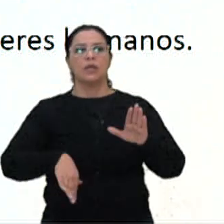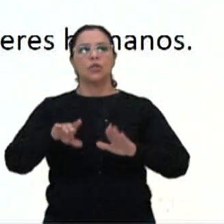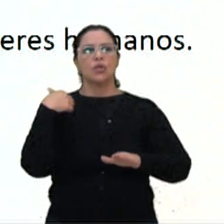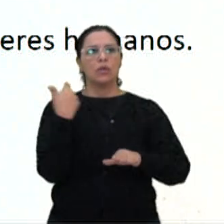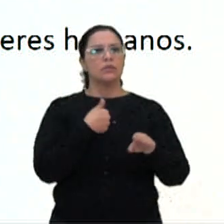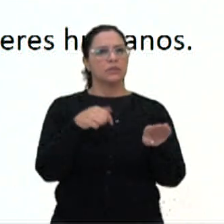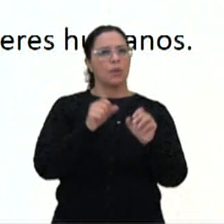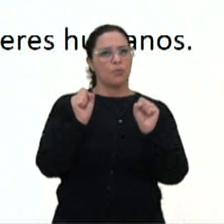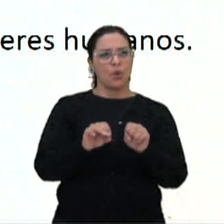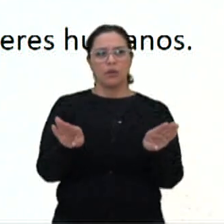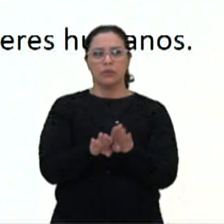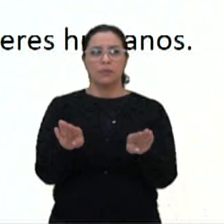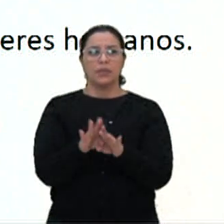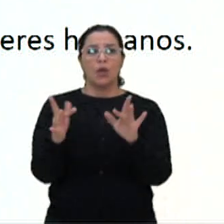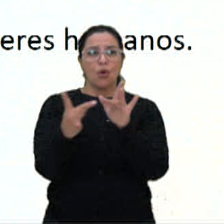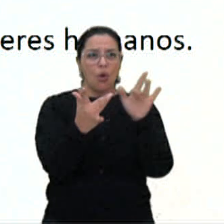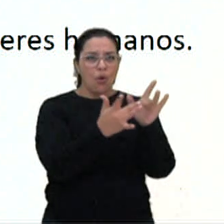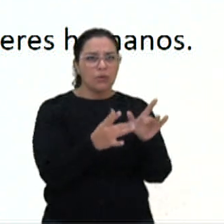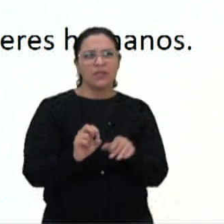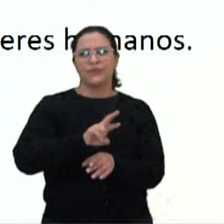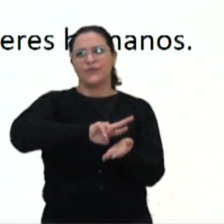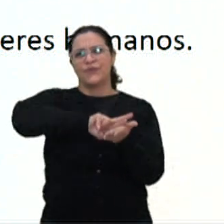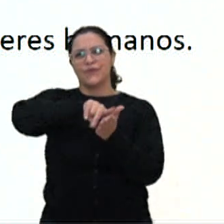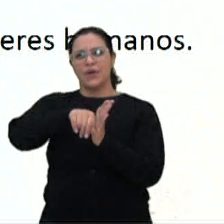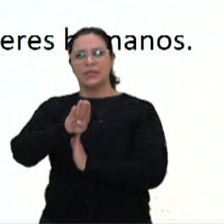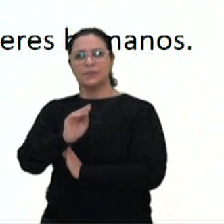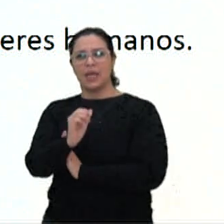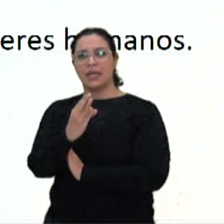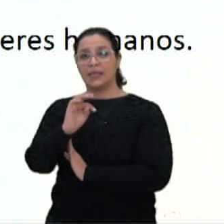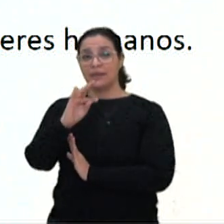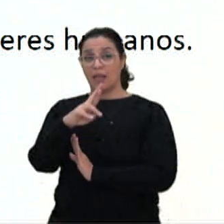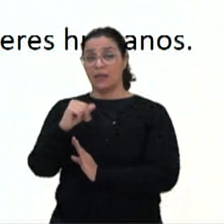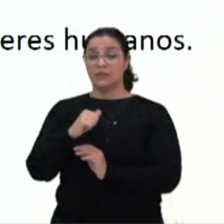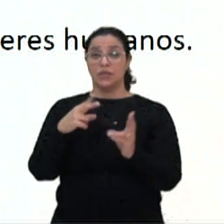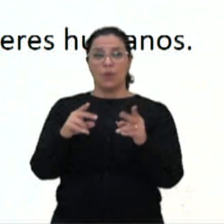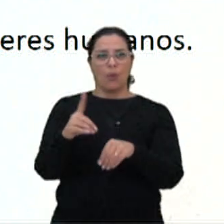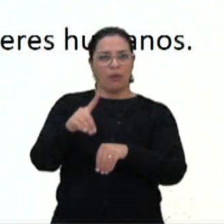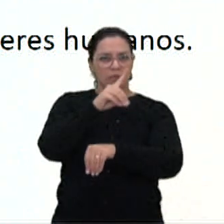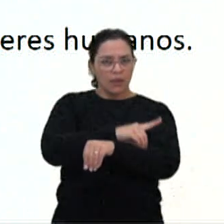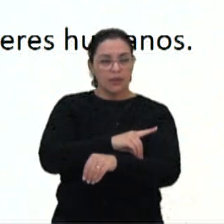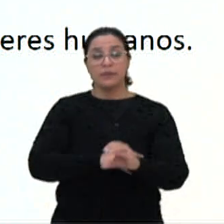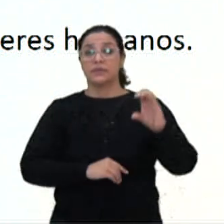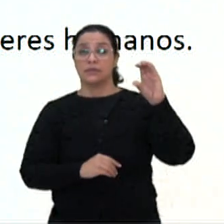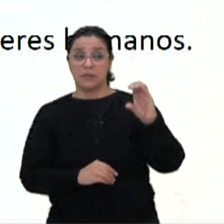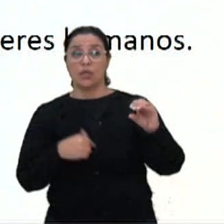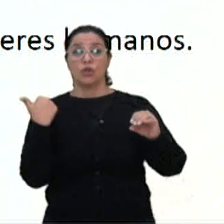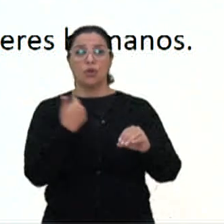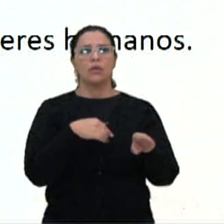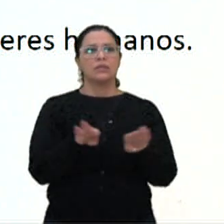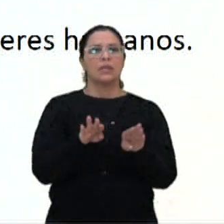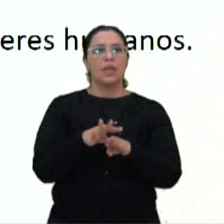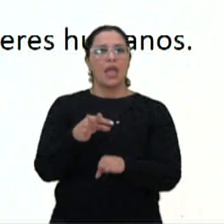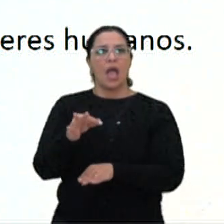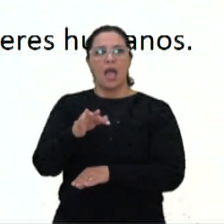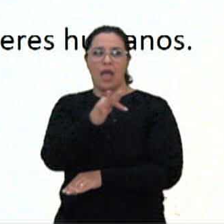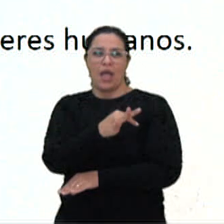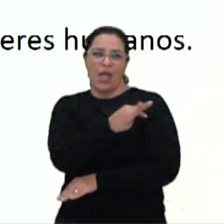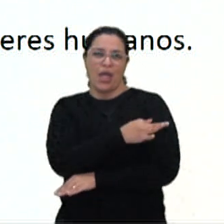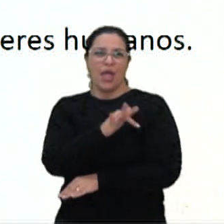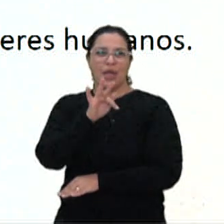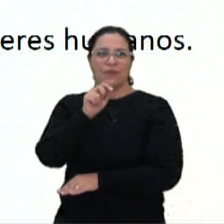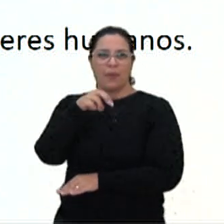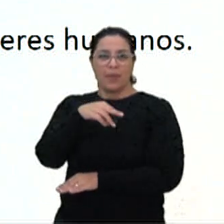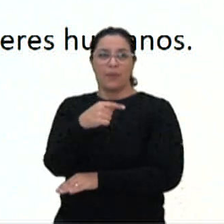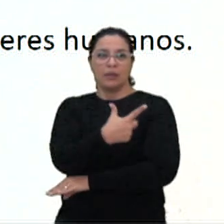estamos sujeitos à contaminação por diversos tipos de bactéria, como a causadora da dengue. C, trata-se de uma fêmea, pois apenas as fêmeas